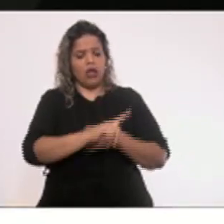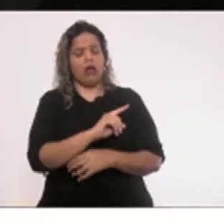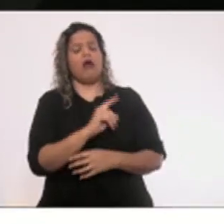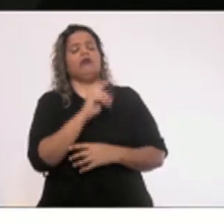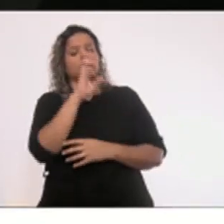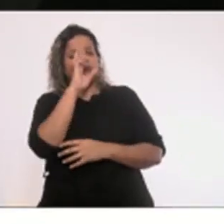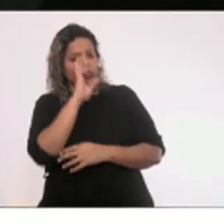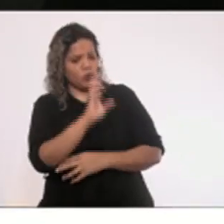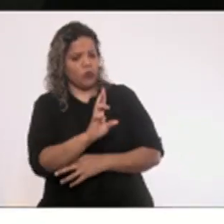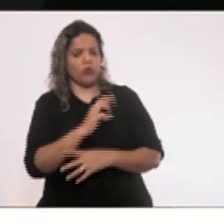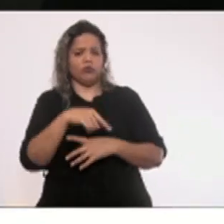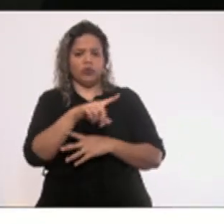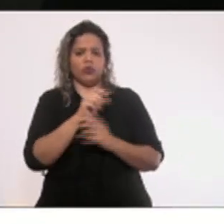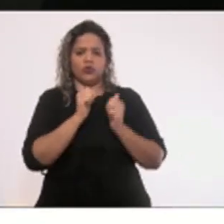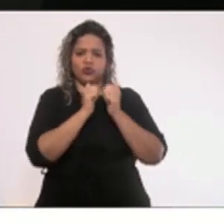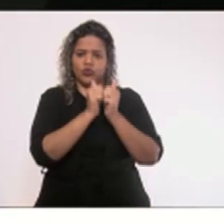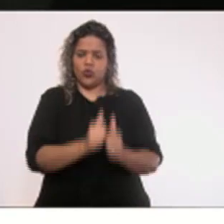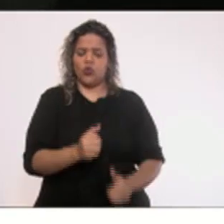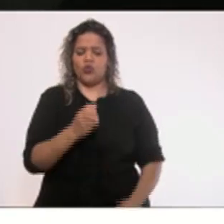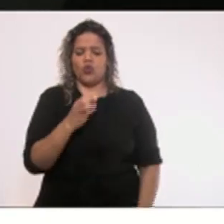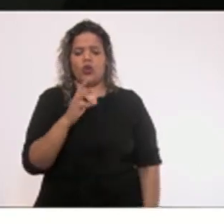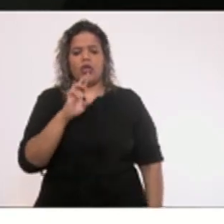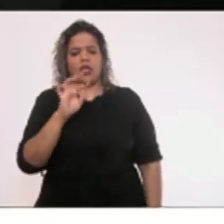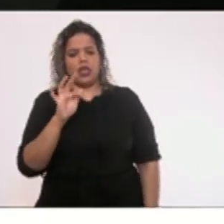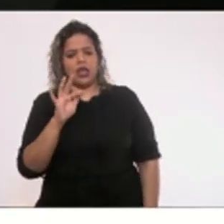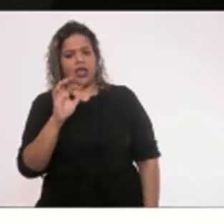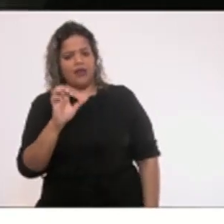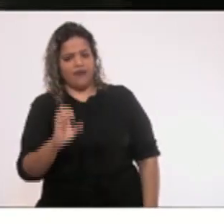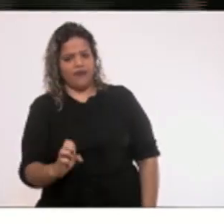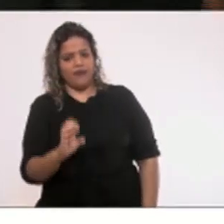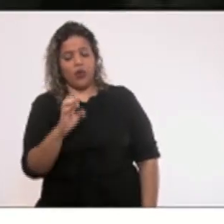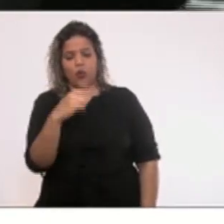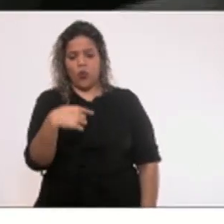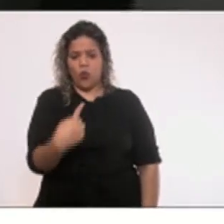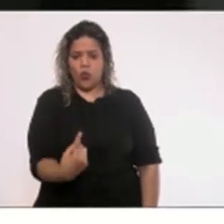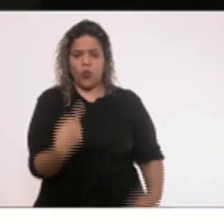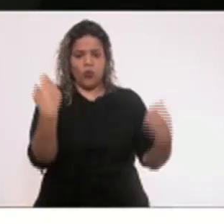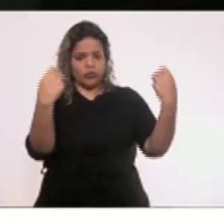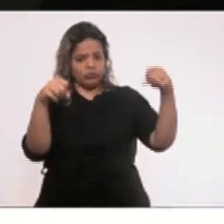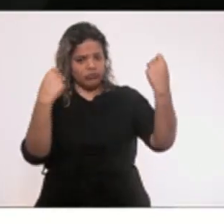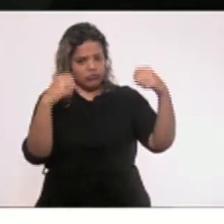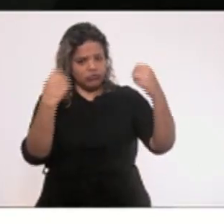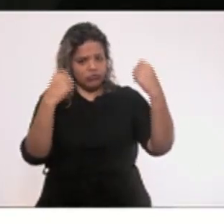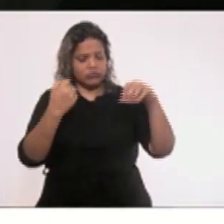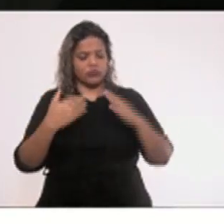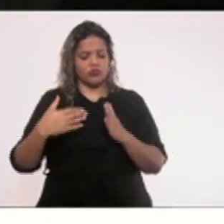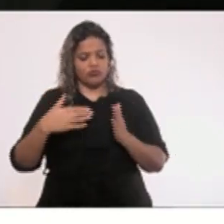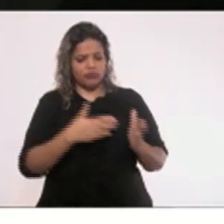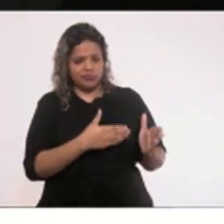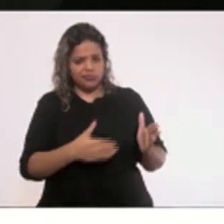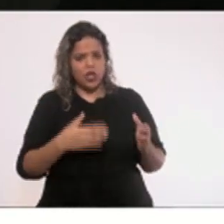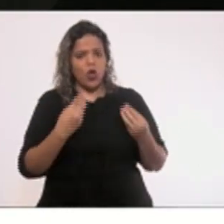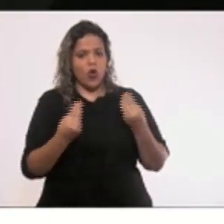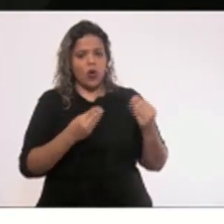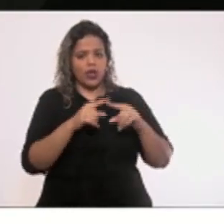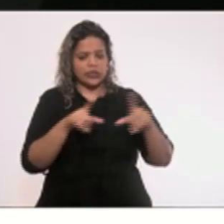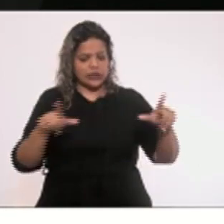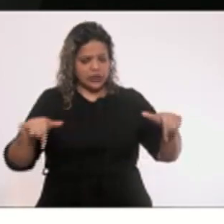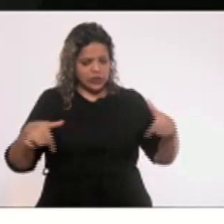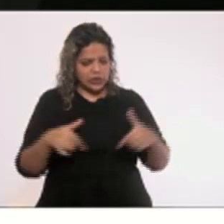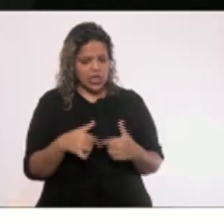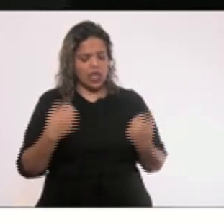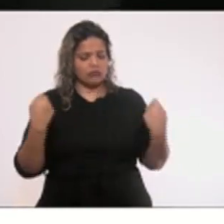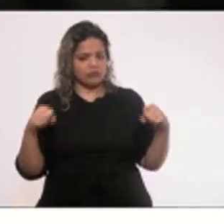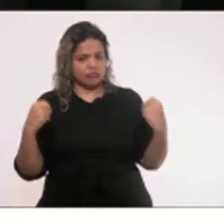responsável técnico junto ao CREF1 quando a atividade física for dirigida e realizada em salas de